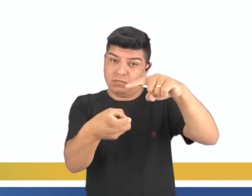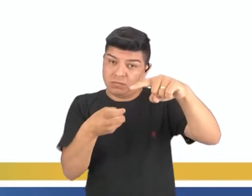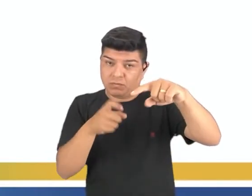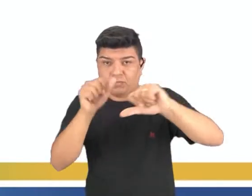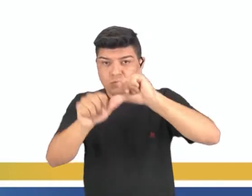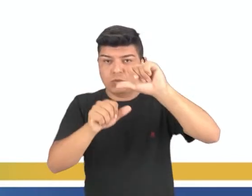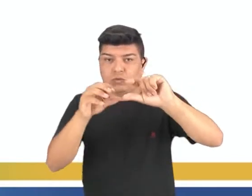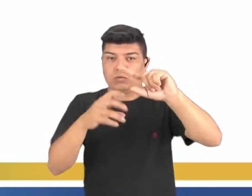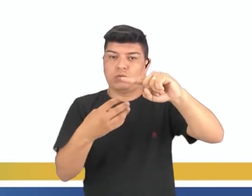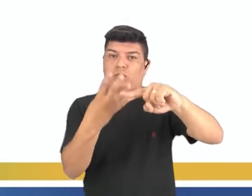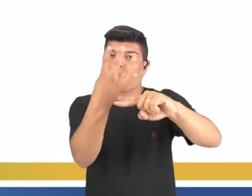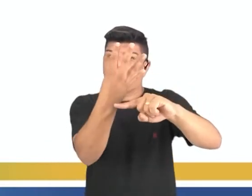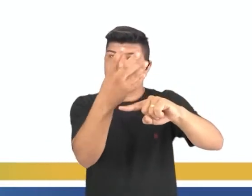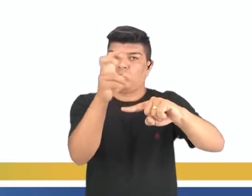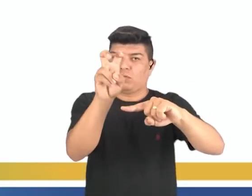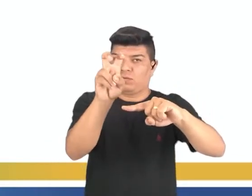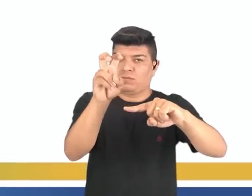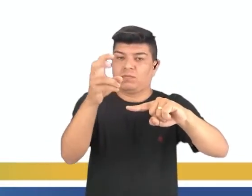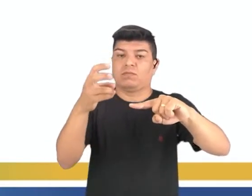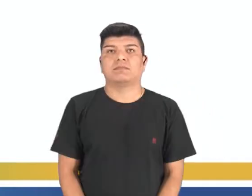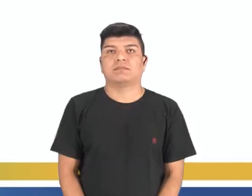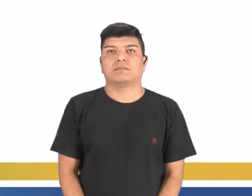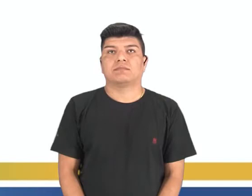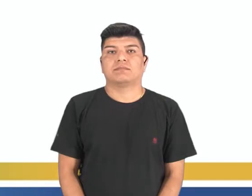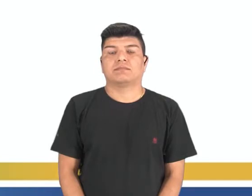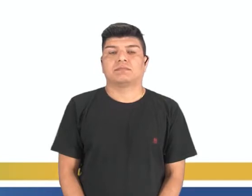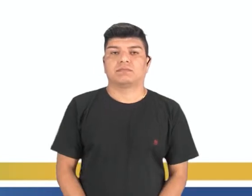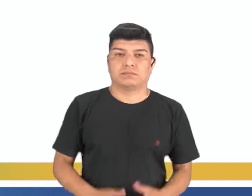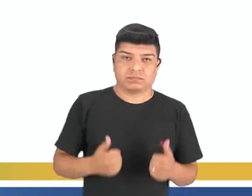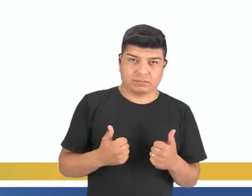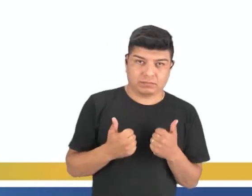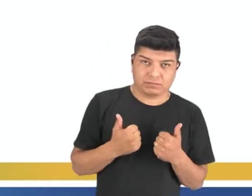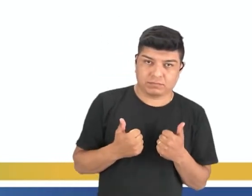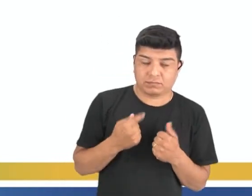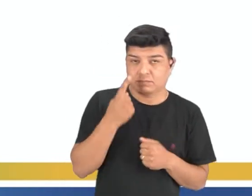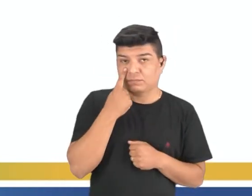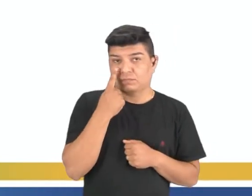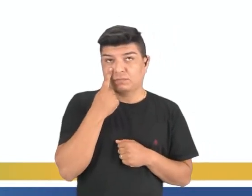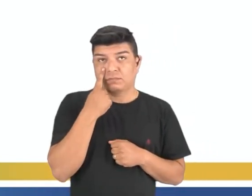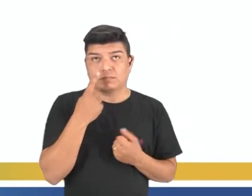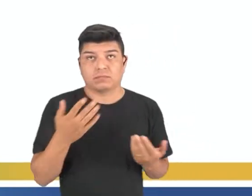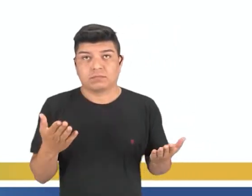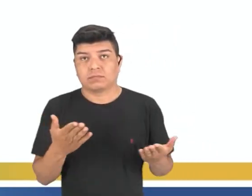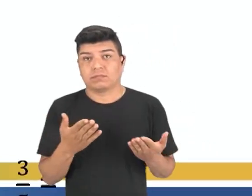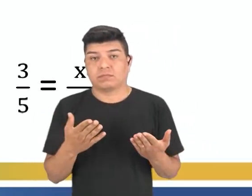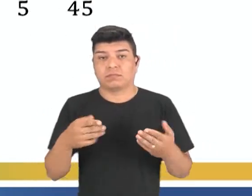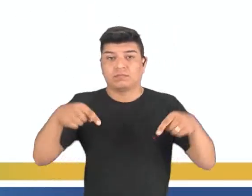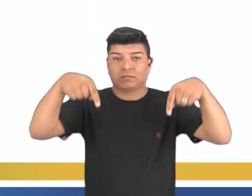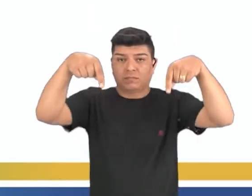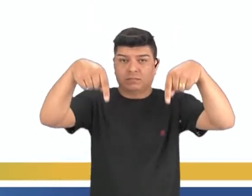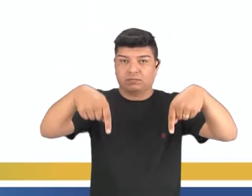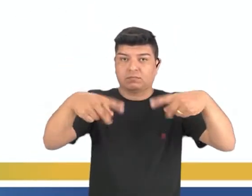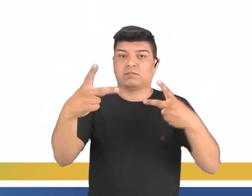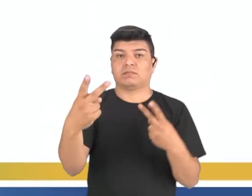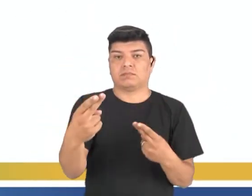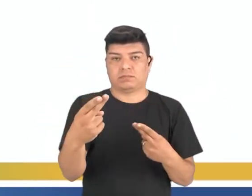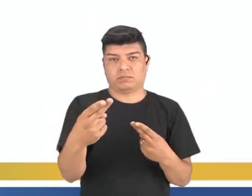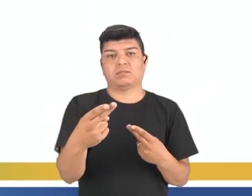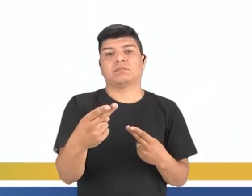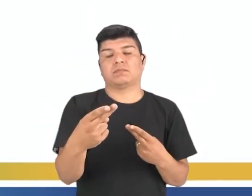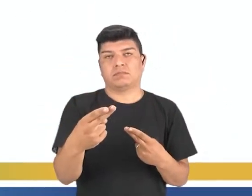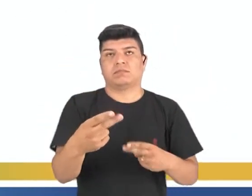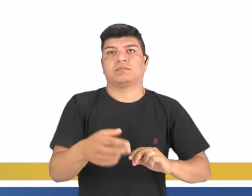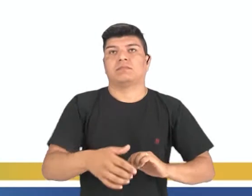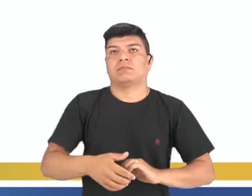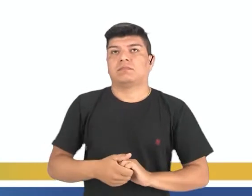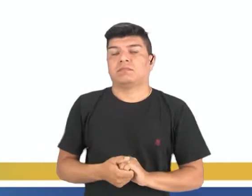x, agora ficou x sobre 45. Muito bem, então observem aí que agora as nossas setinhas ficaram na mesma direção, né? Então a